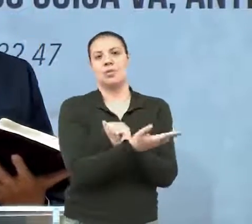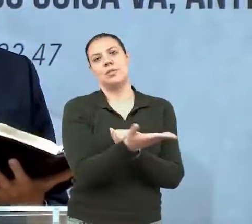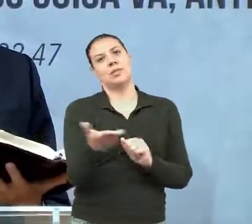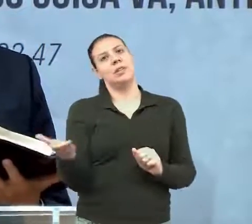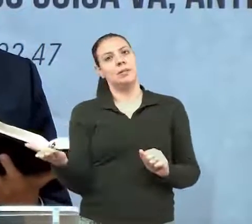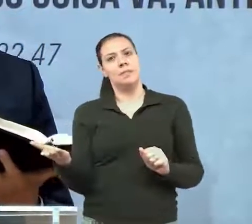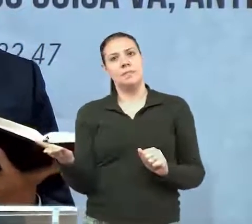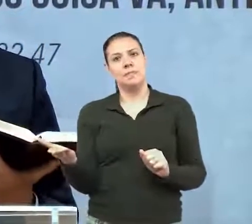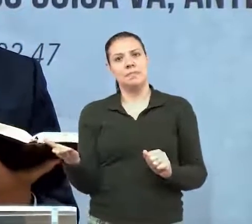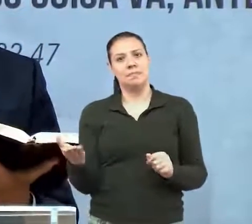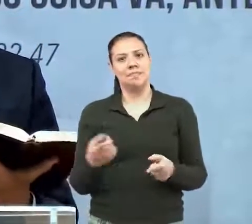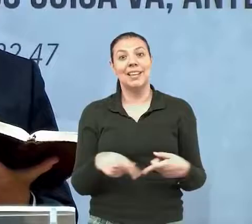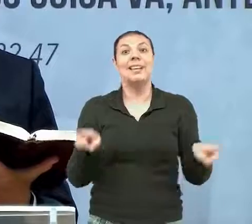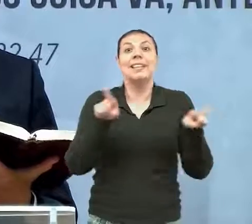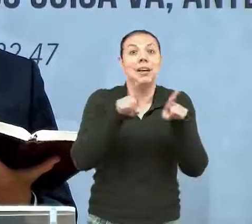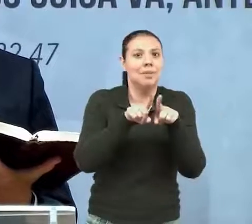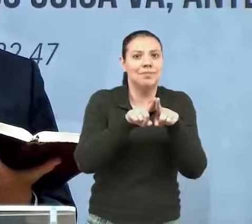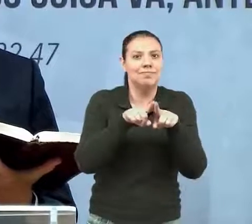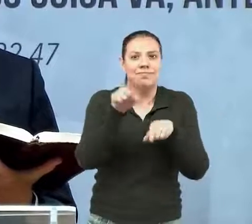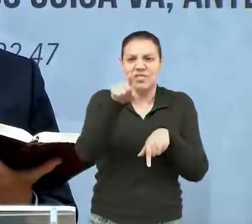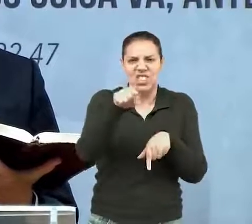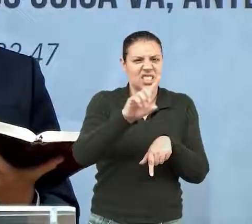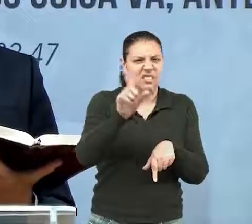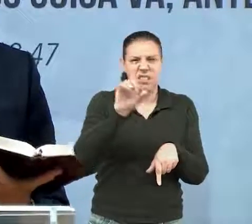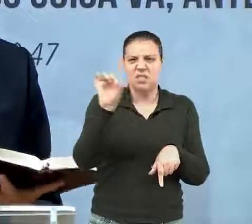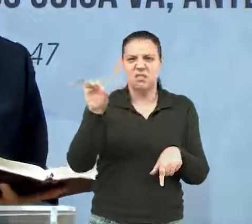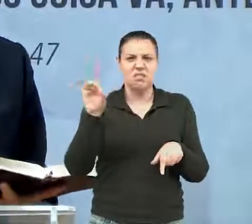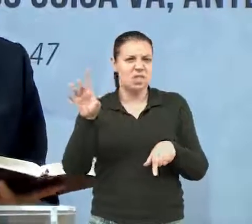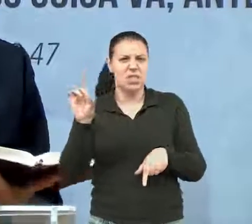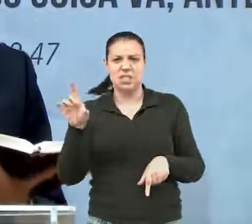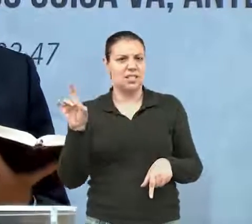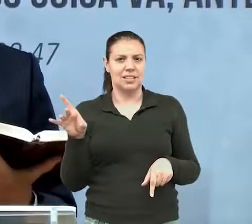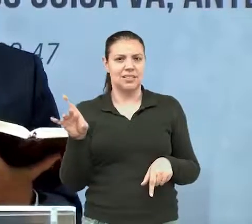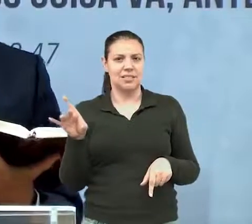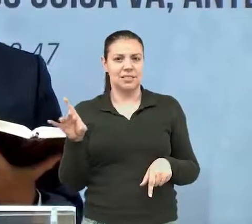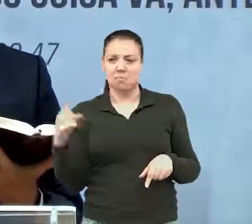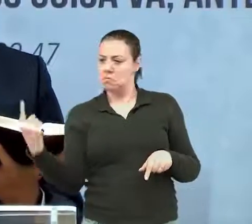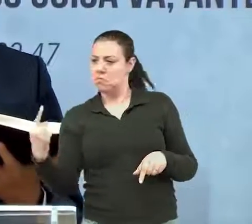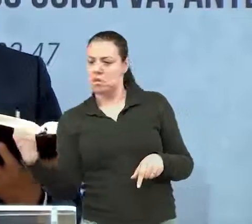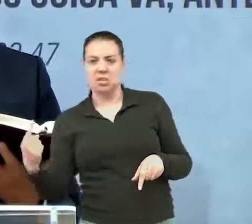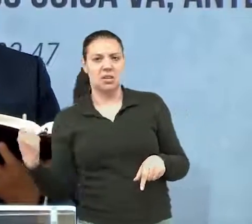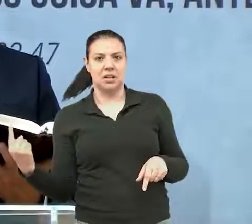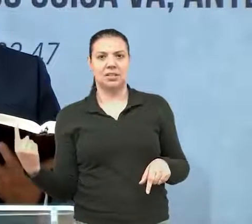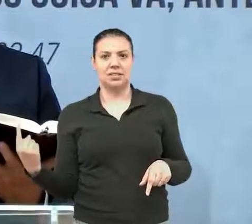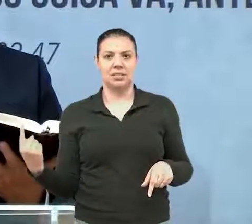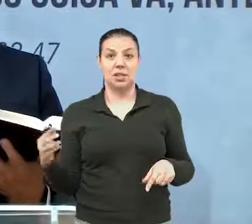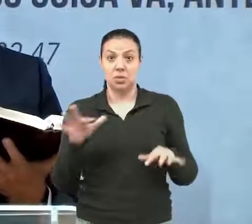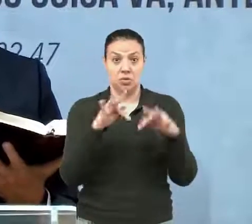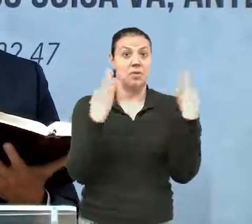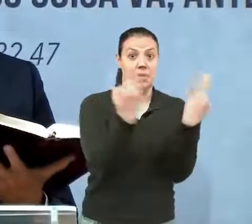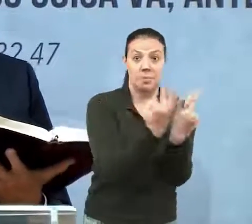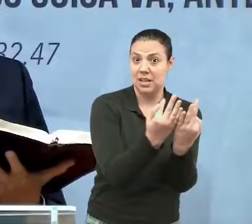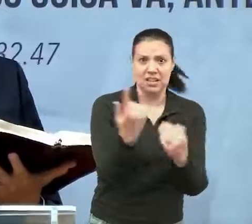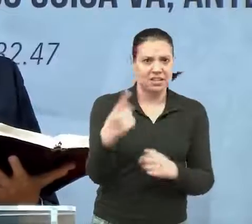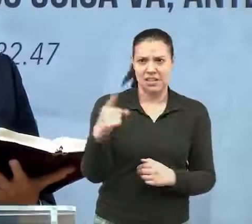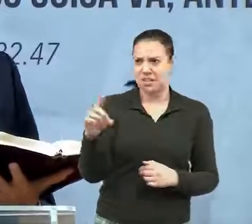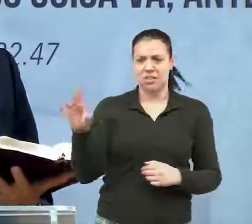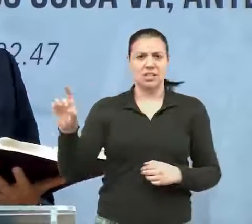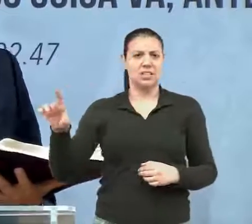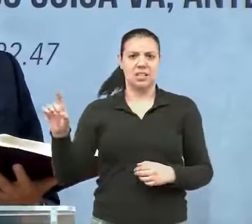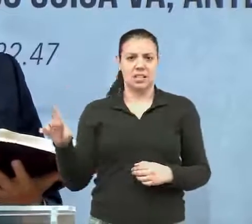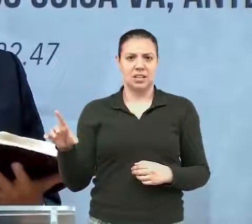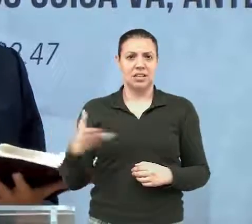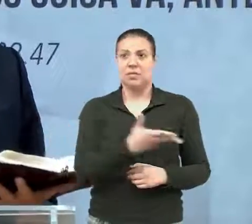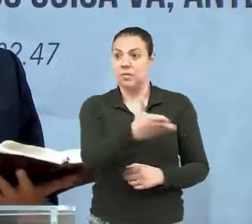Então, você não está sozinho nessa pandemia, a sua família não está sozinha nessa pandemia, você está passando por